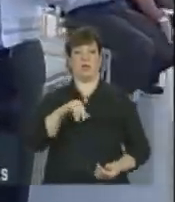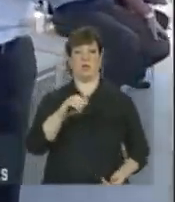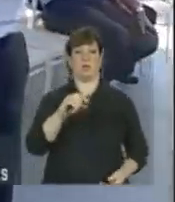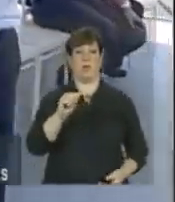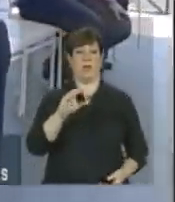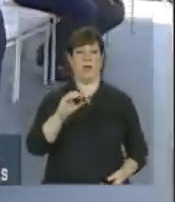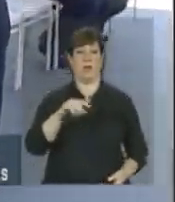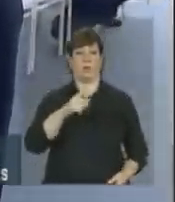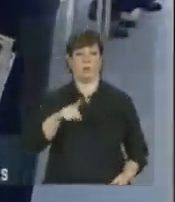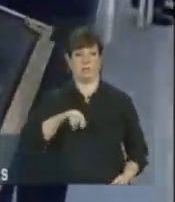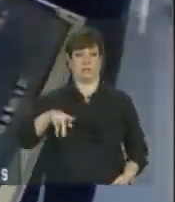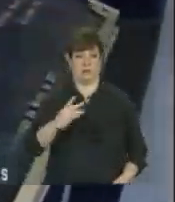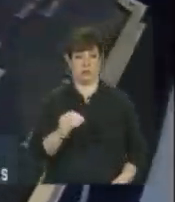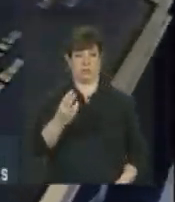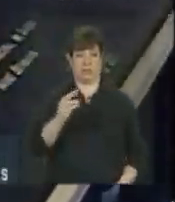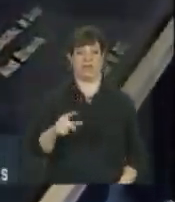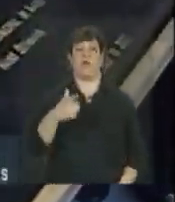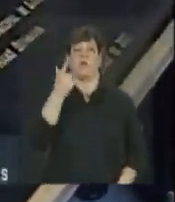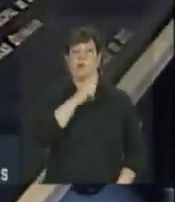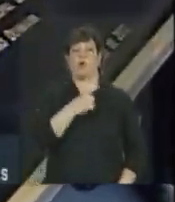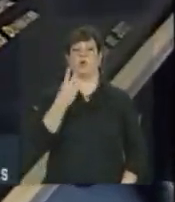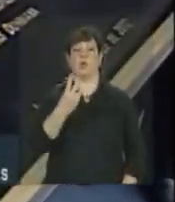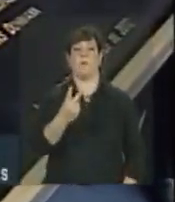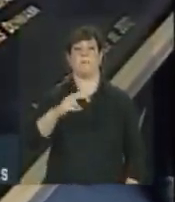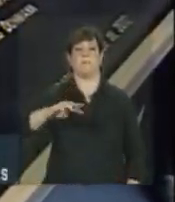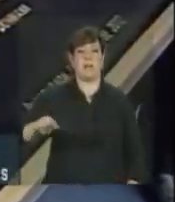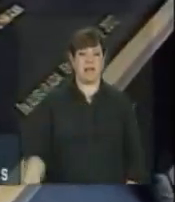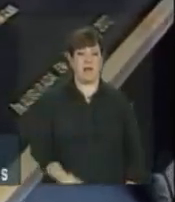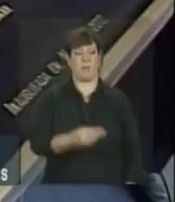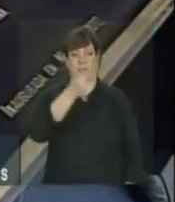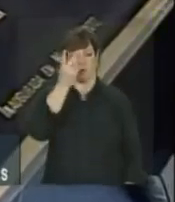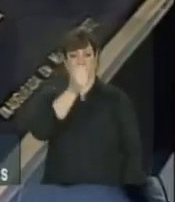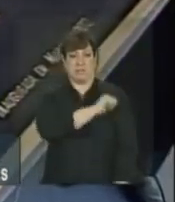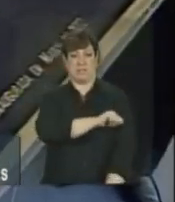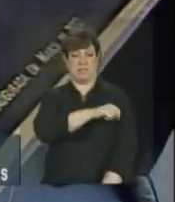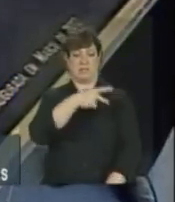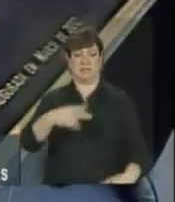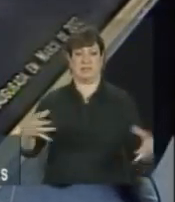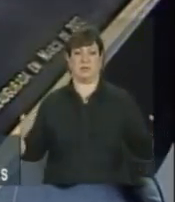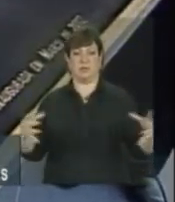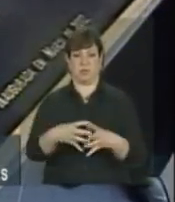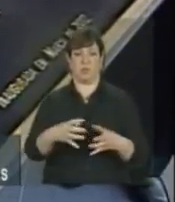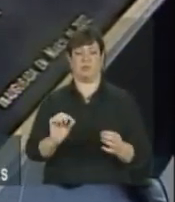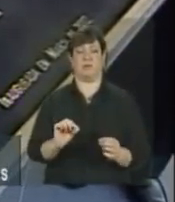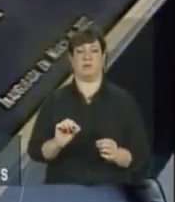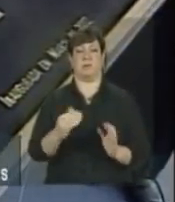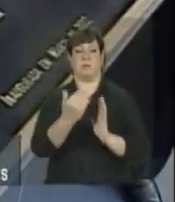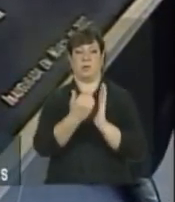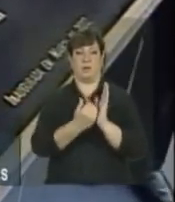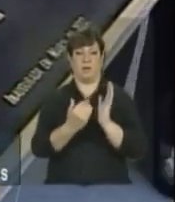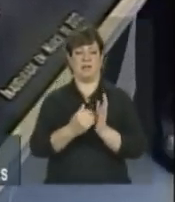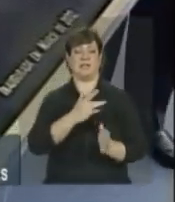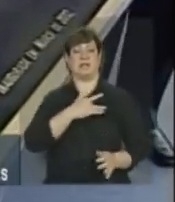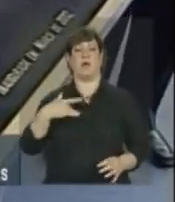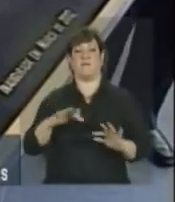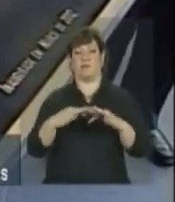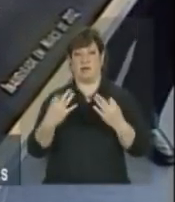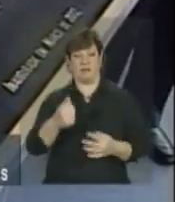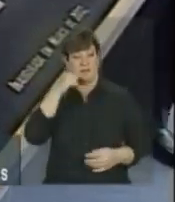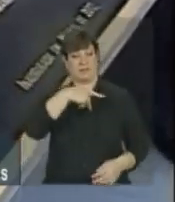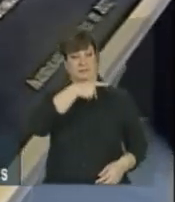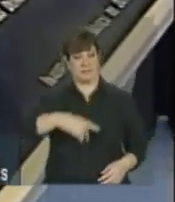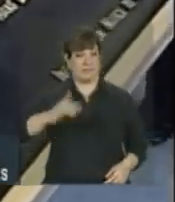30, alcançamos a marca de 2 milhões de cariocas incluídos pelo programa Saúde da Família. Assinam: Presidenta